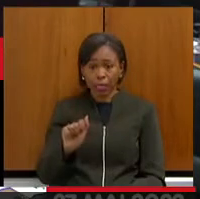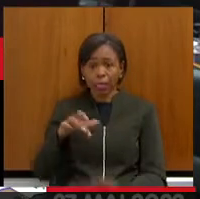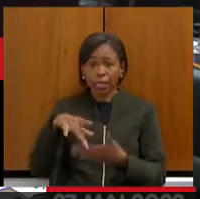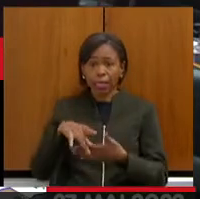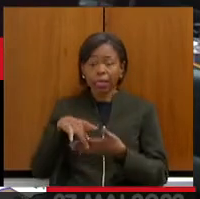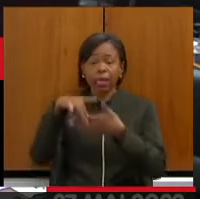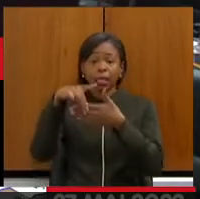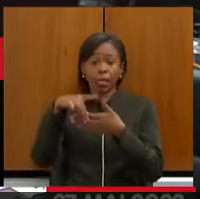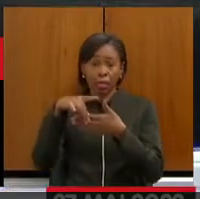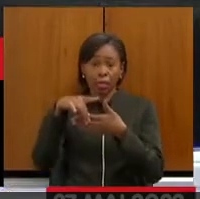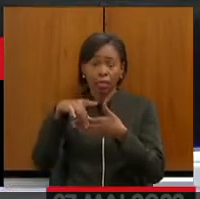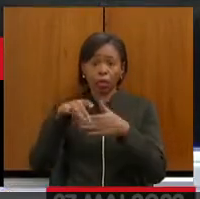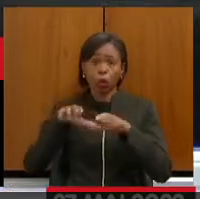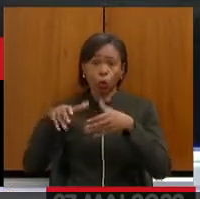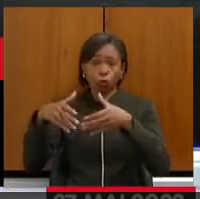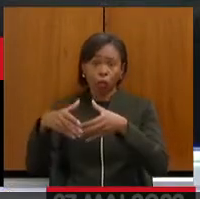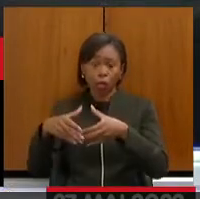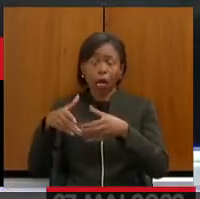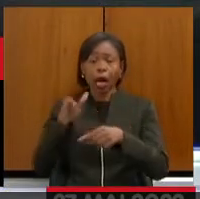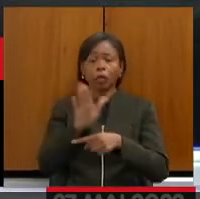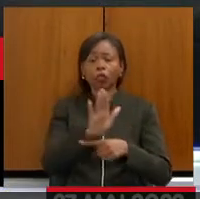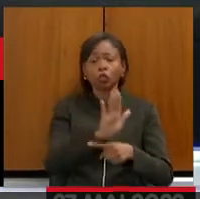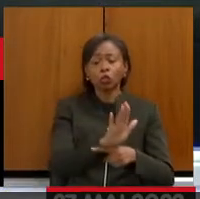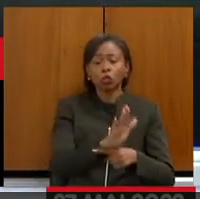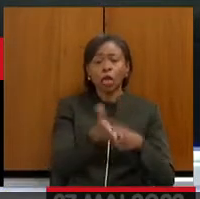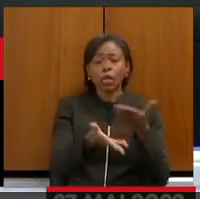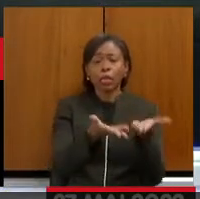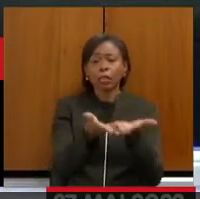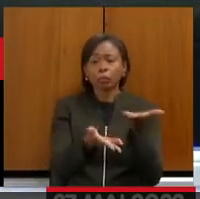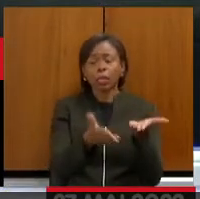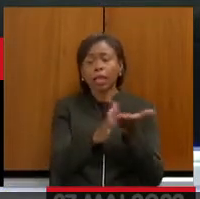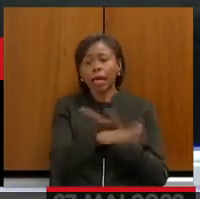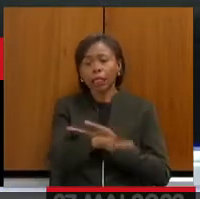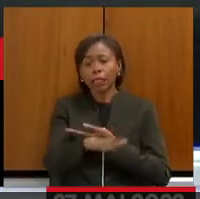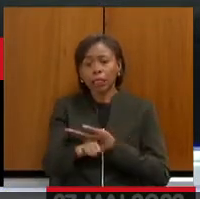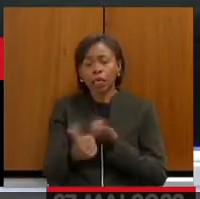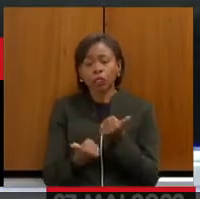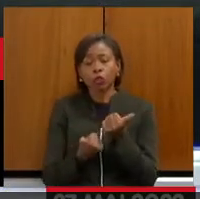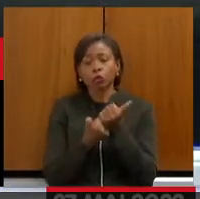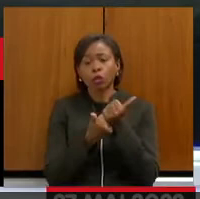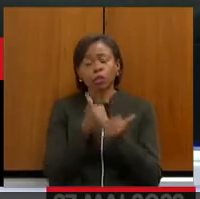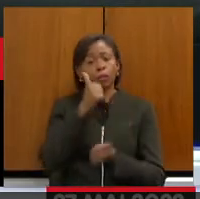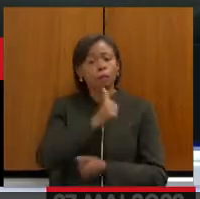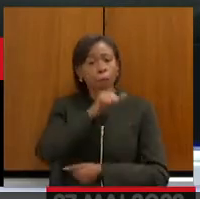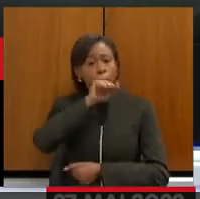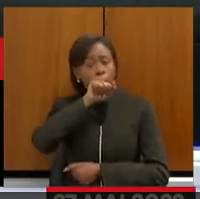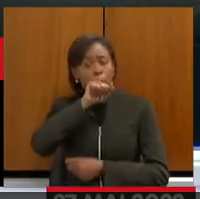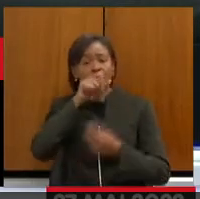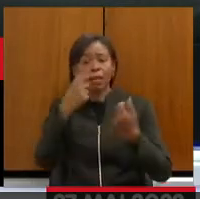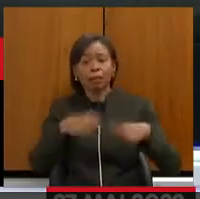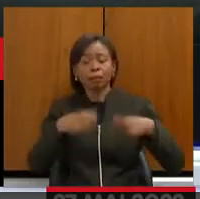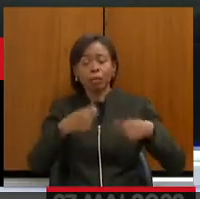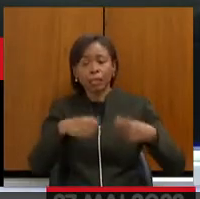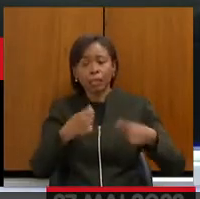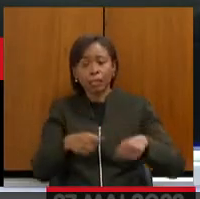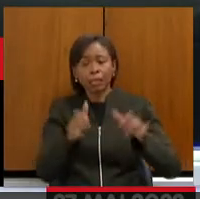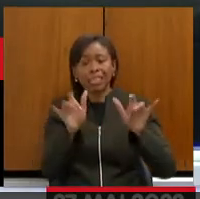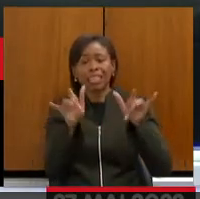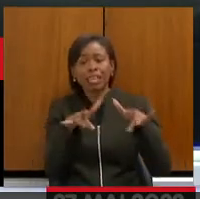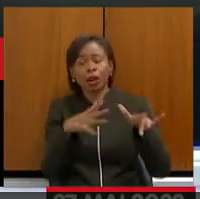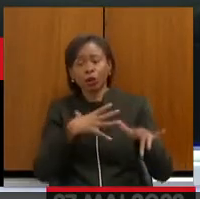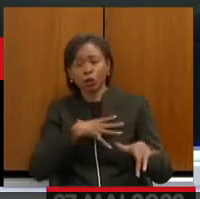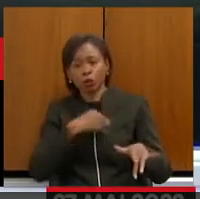Comunitária que atua no atendimento a Crianças e no suporte as mães da comunidade que precisam deixar os seus filhos para